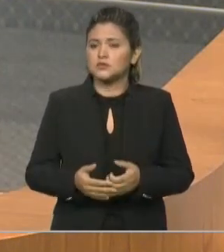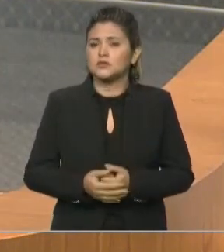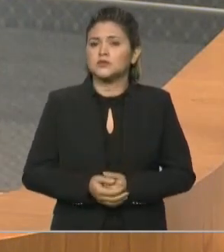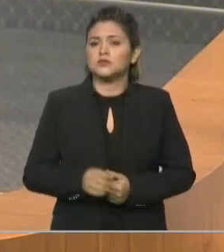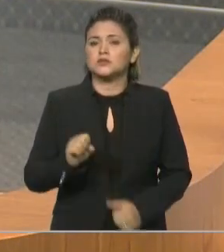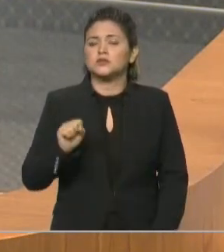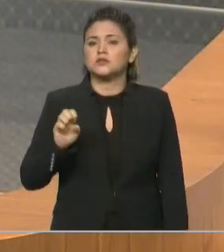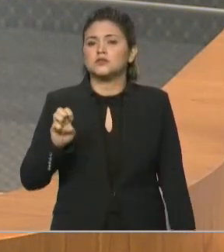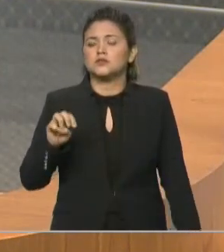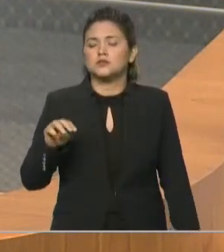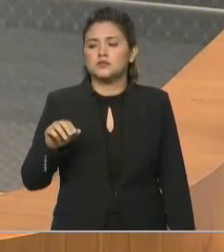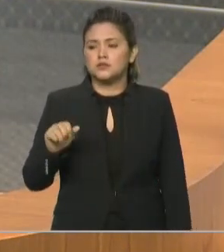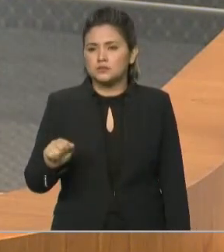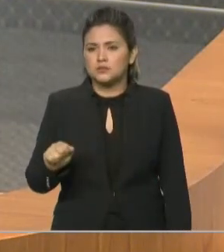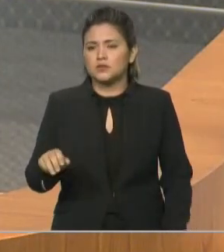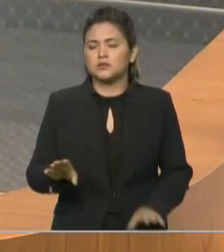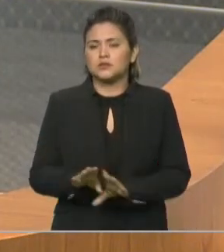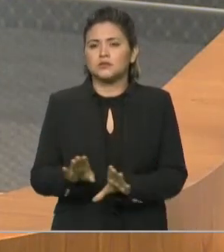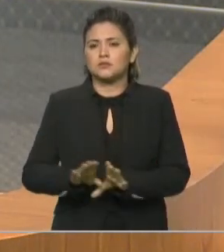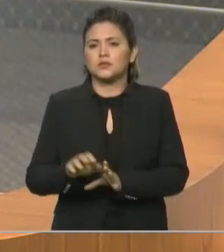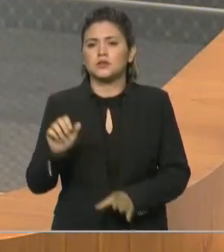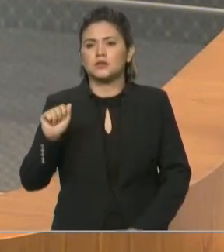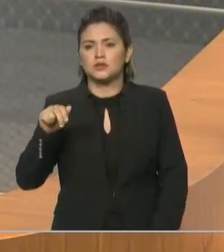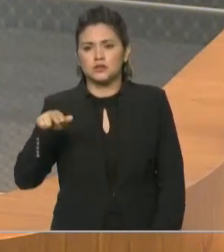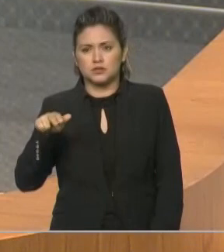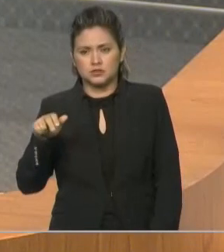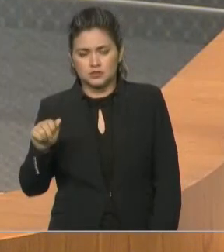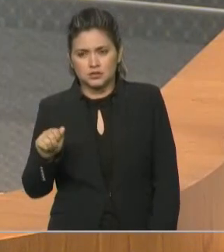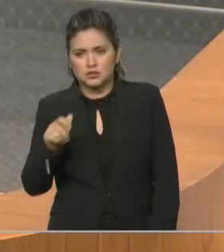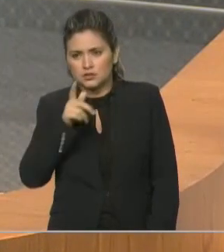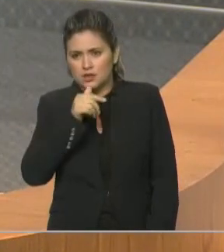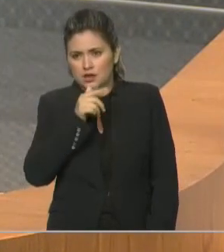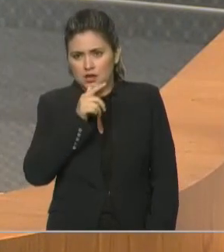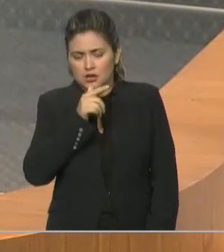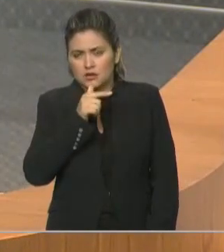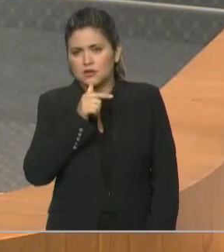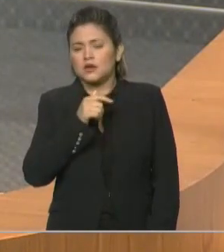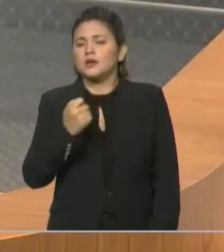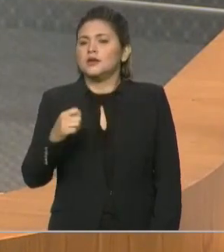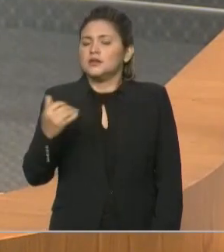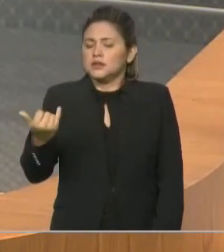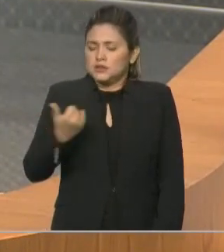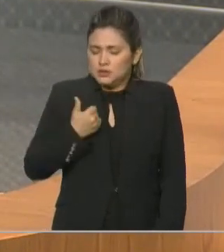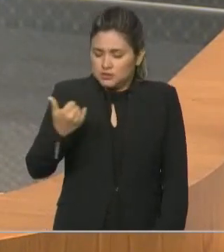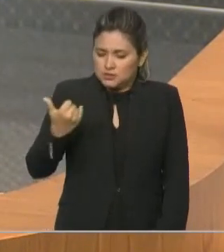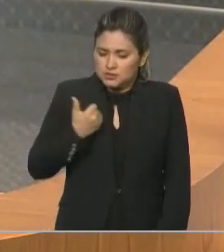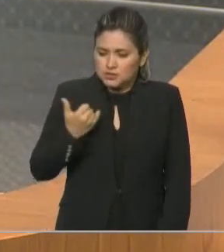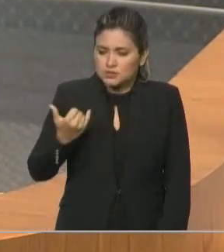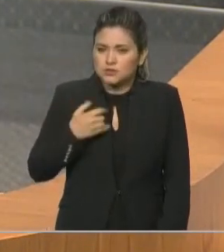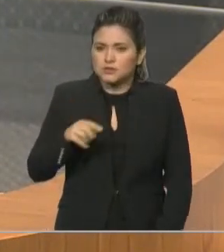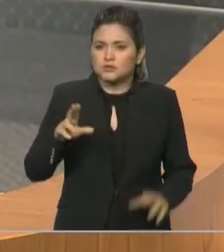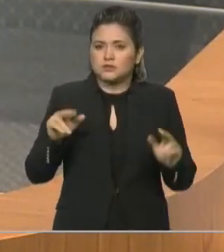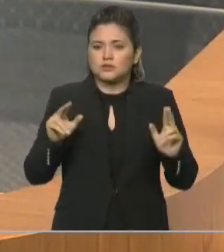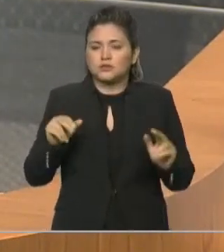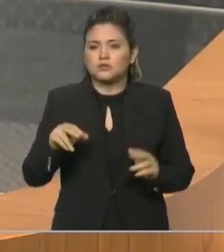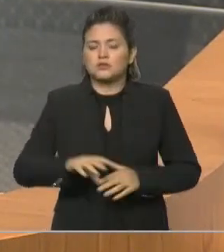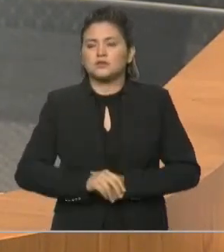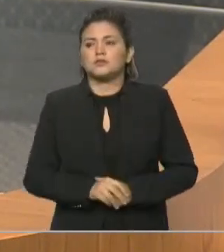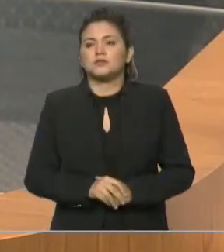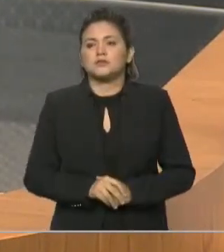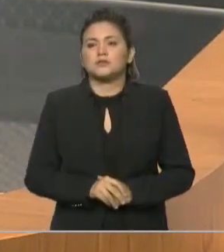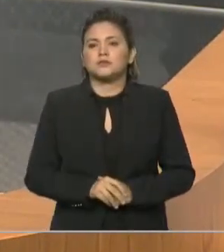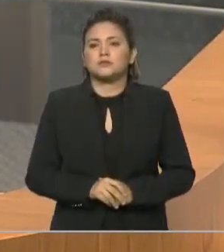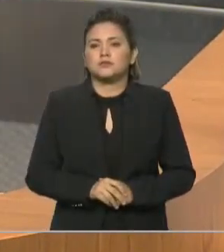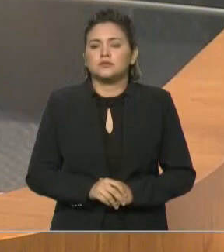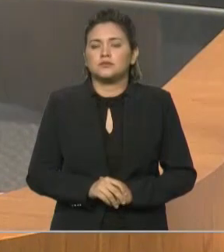SEMA, quanto à ANA, que eu acho que a ANA tem que me dar um posicionamento em relação a isso, a Agência Nacional das Águas, e vou fazer também um